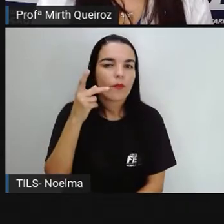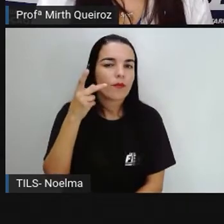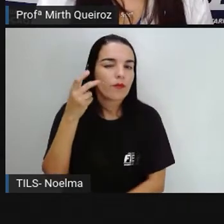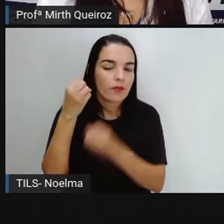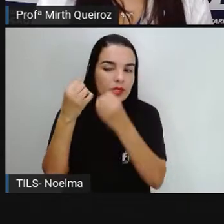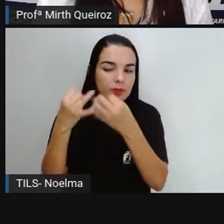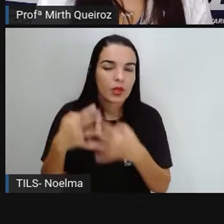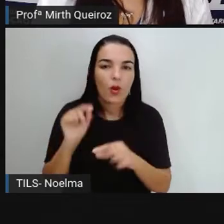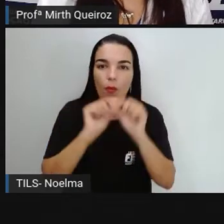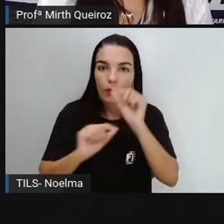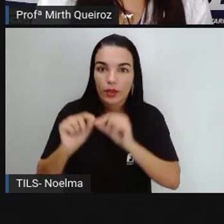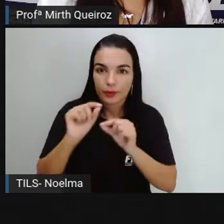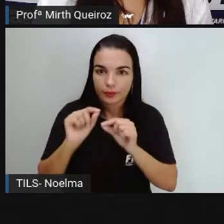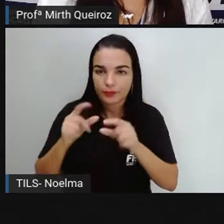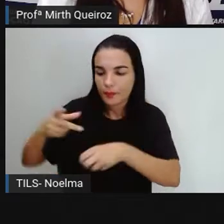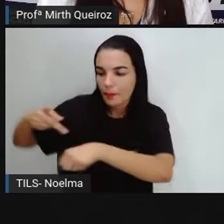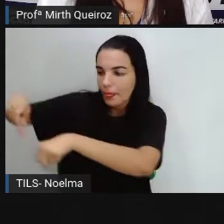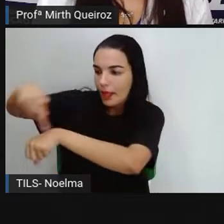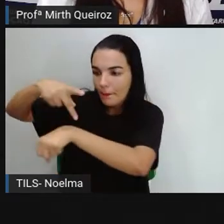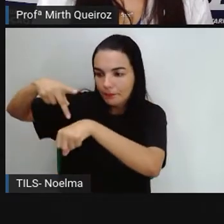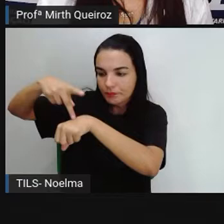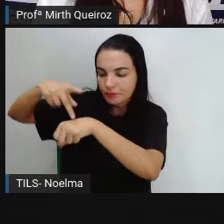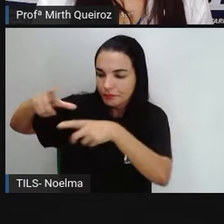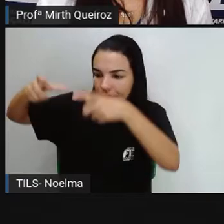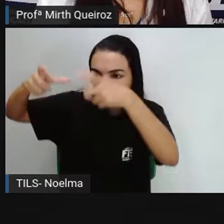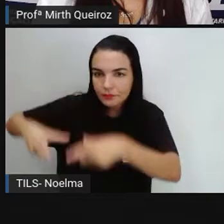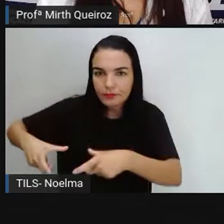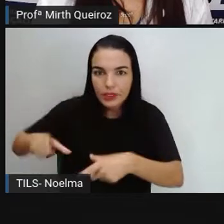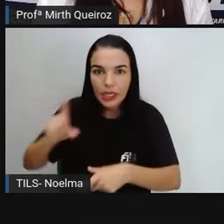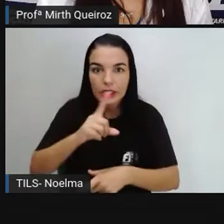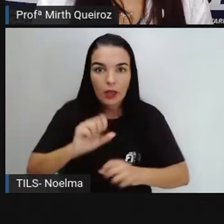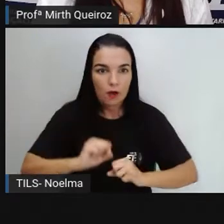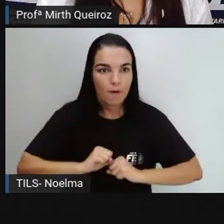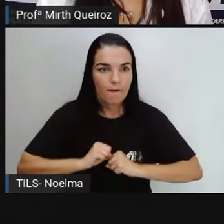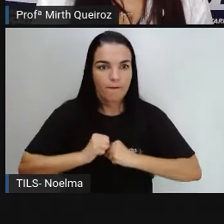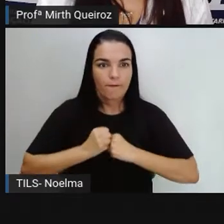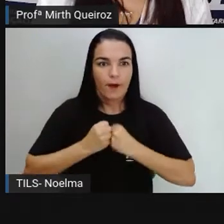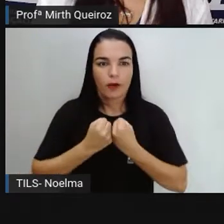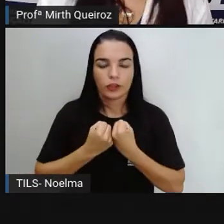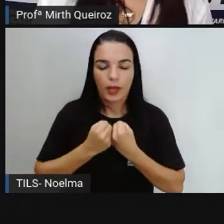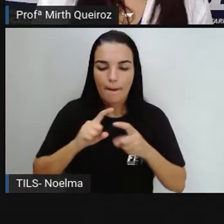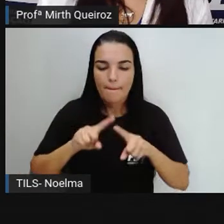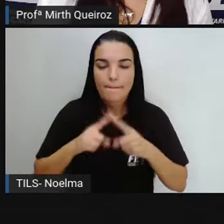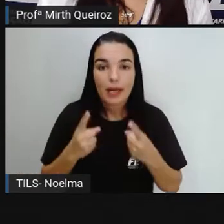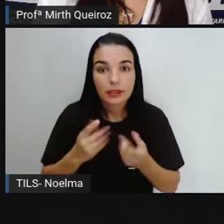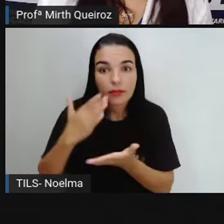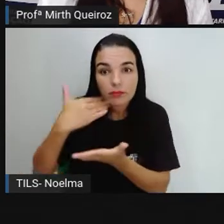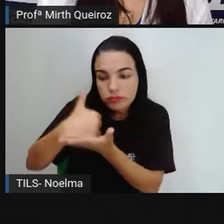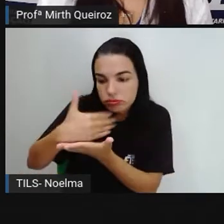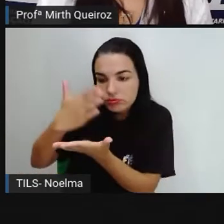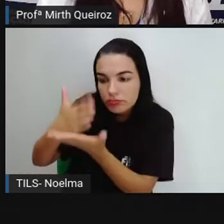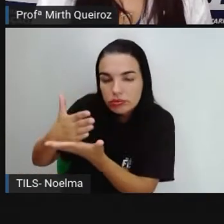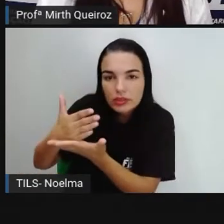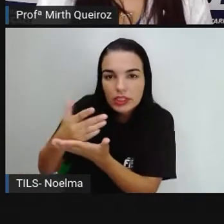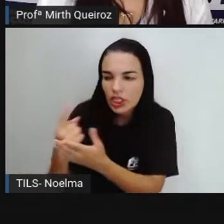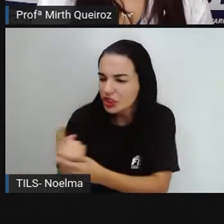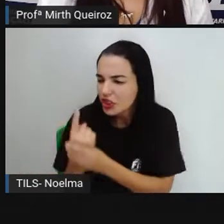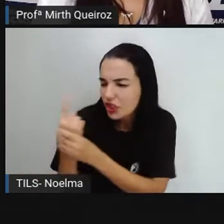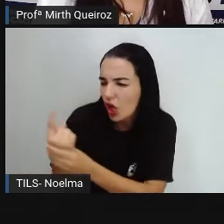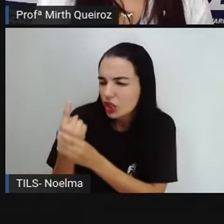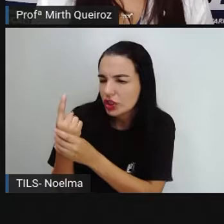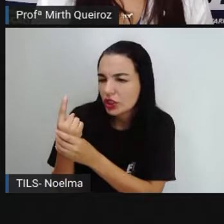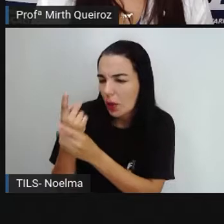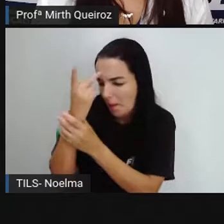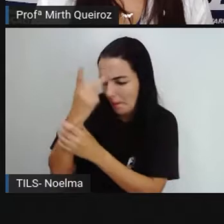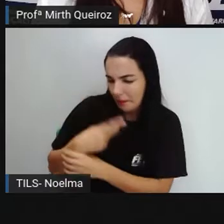civilizações não são fortalezas, mas encruzilhadas. Ninguém vive isolado absolutamente,